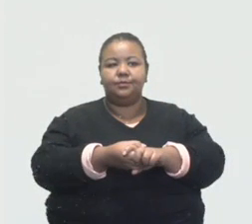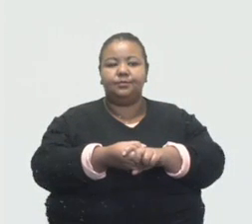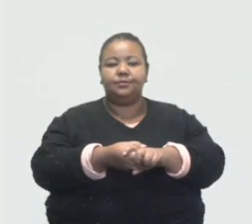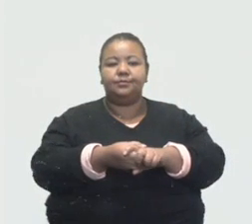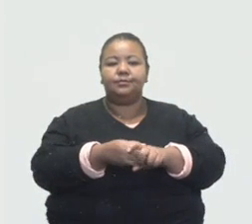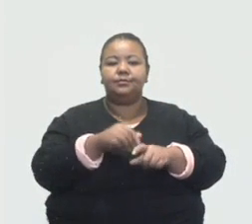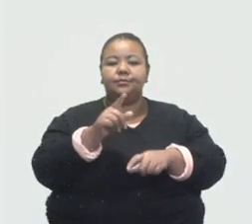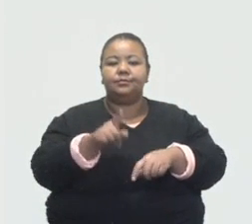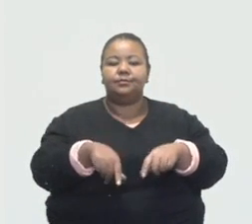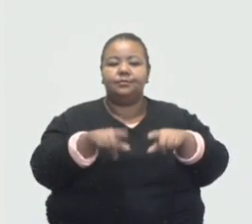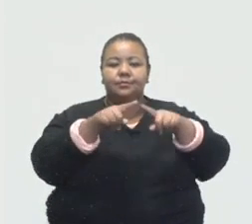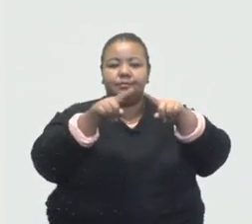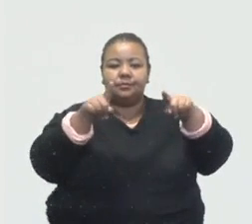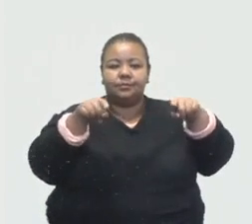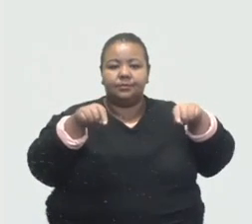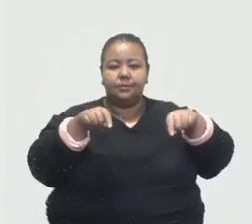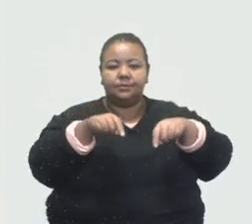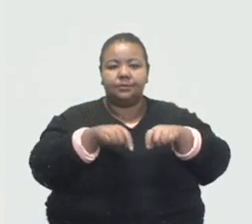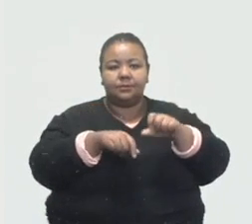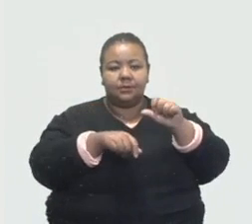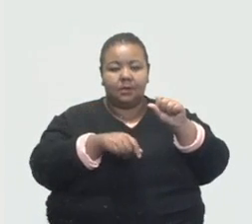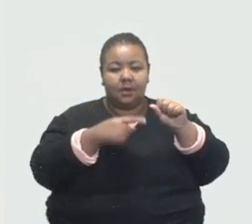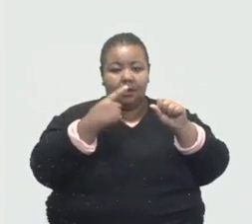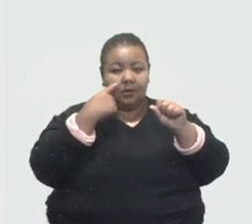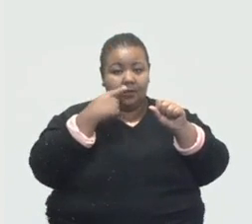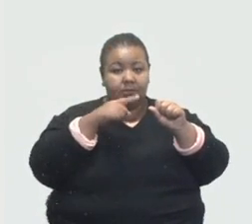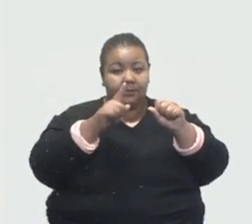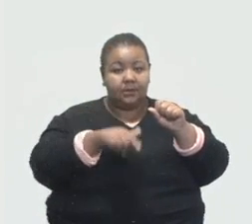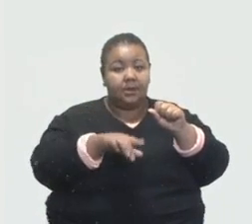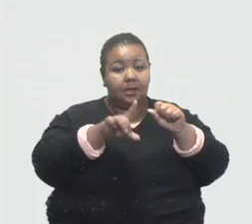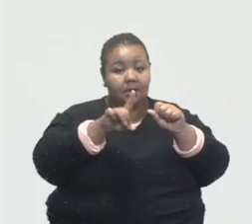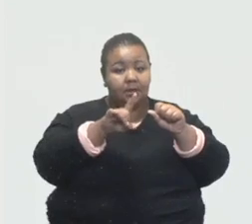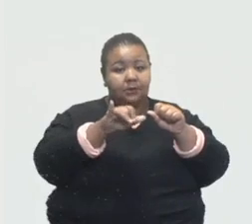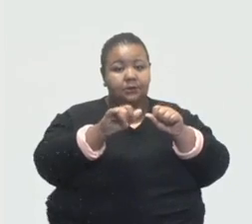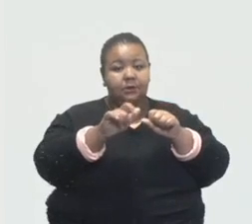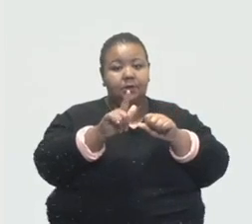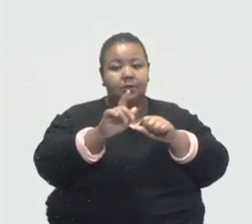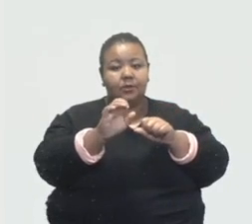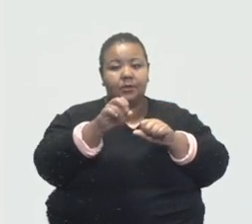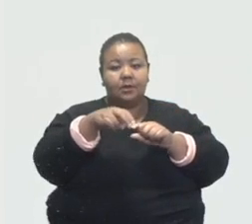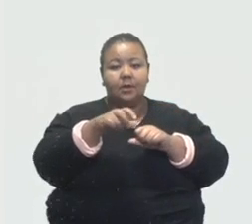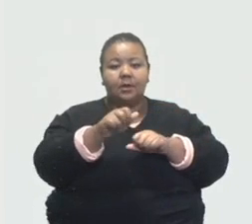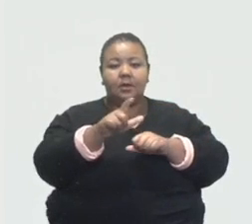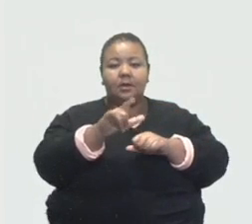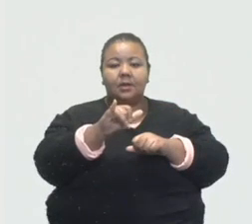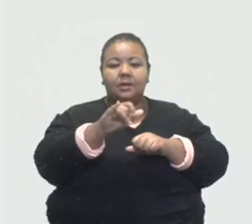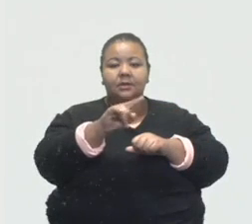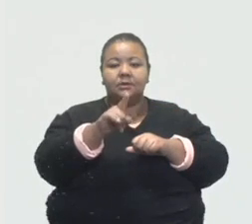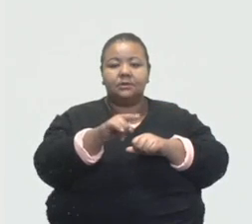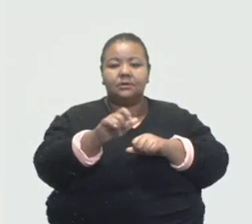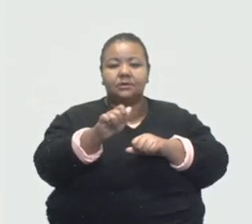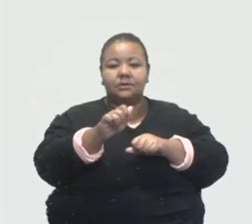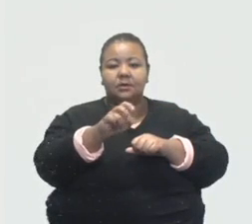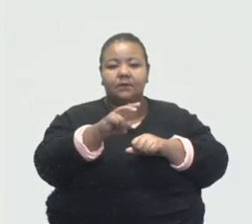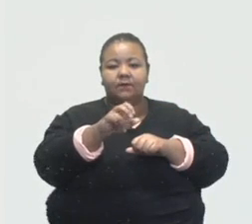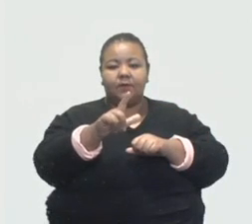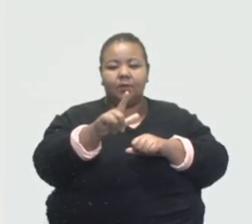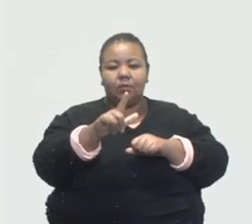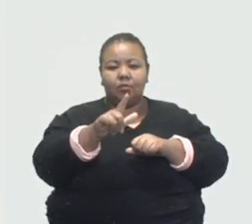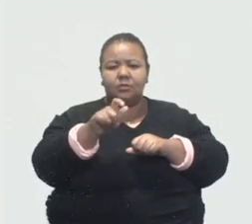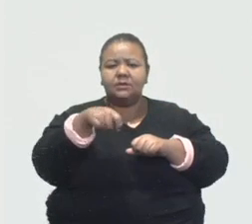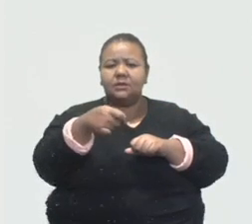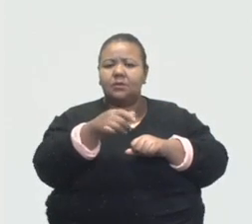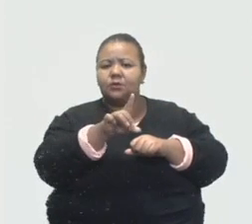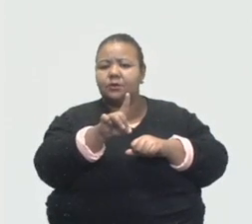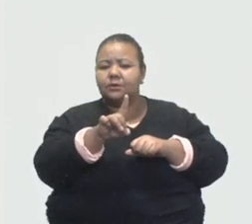a matriz A gente vai ver se ela é diagonalizável. Para a gente saber disso, se ela é diagonalizável ou não,